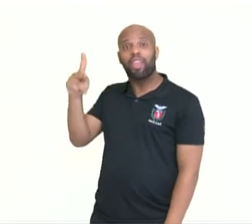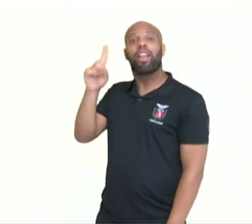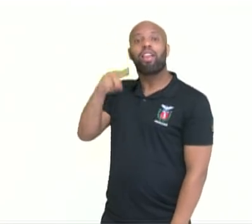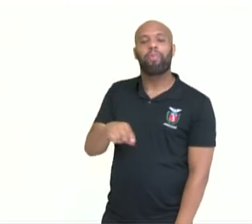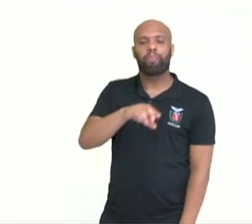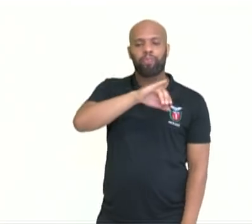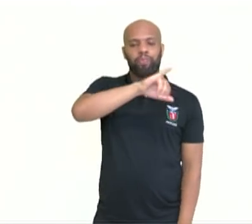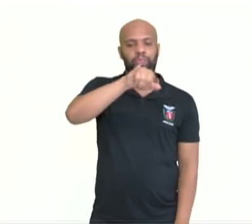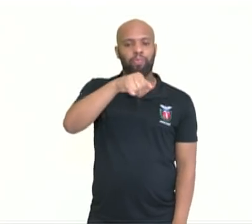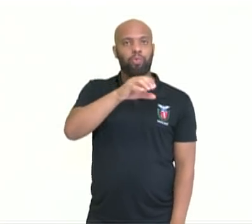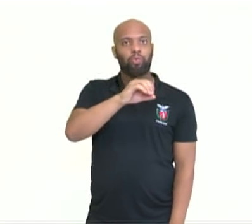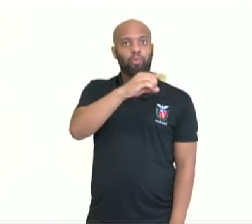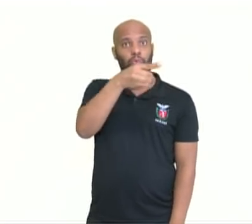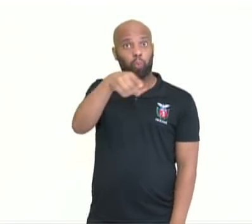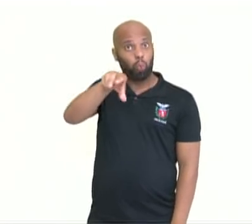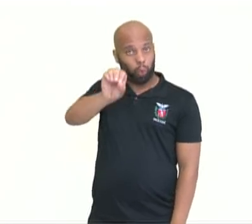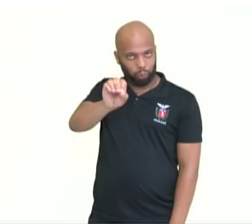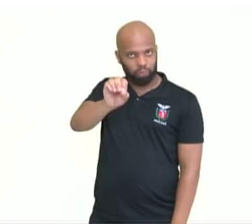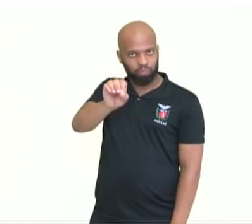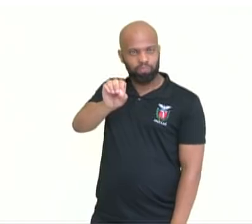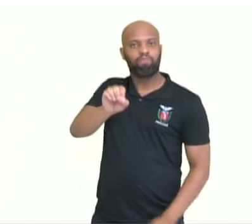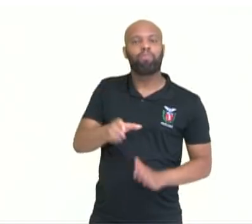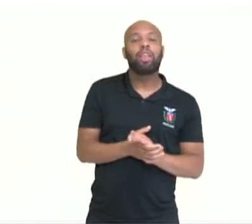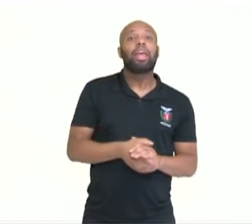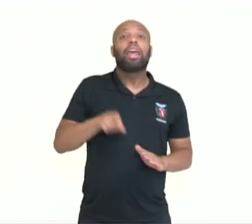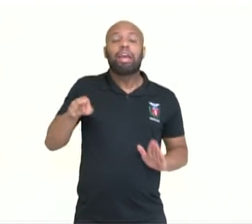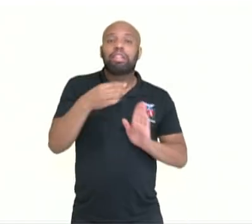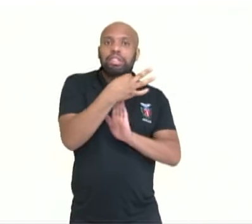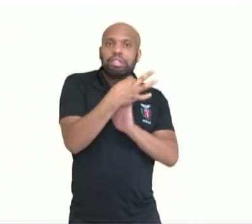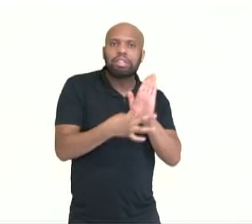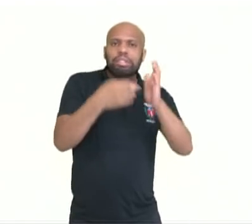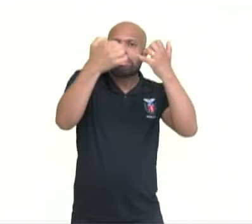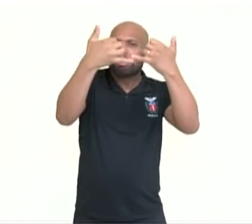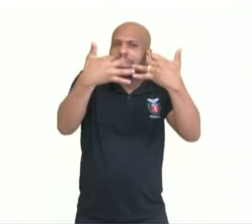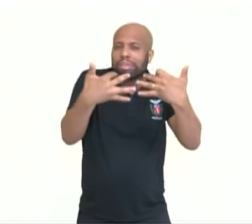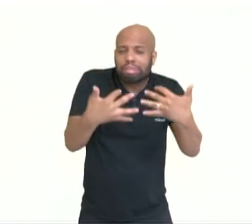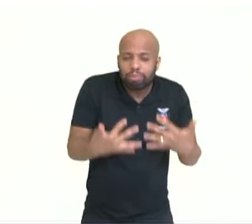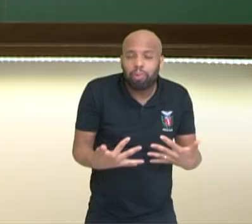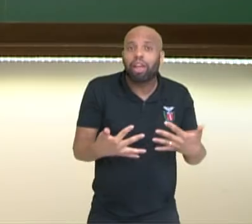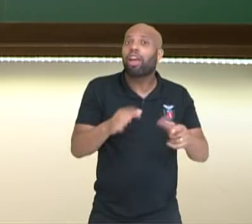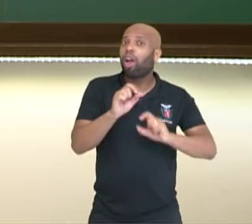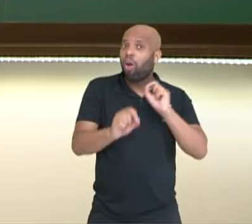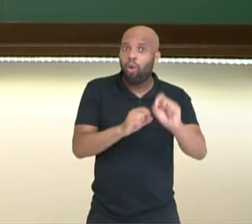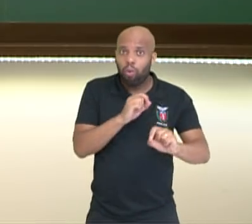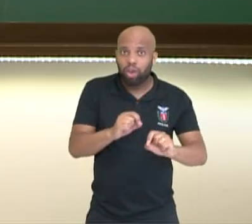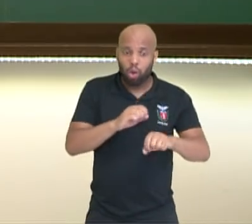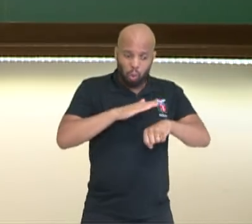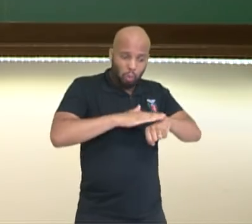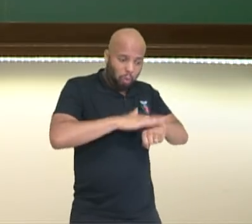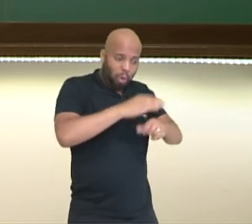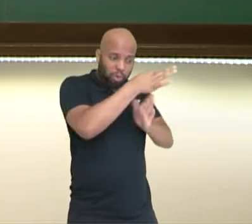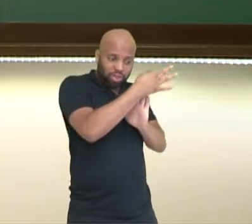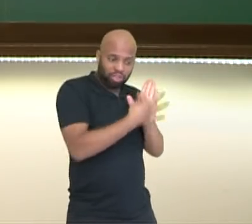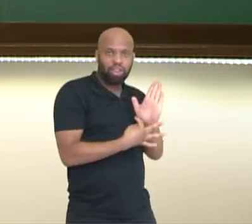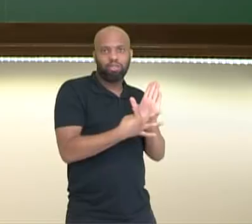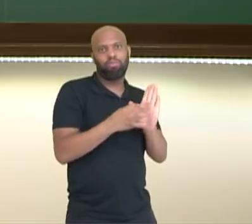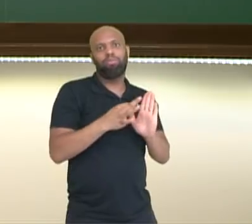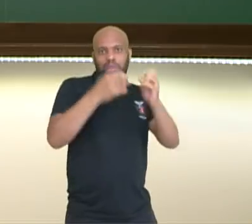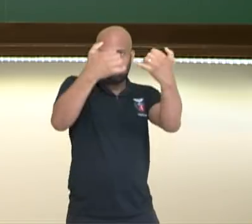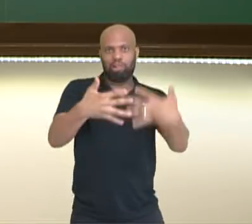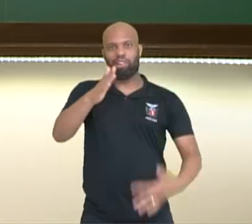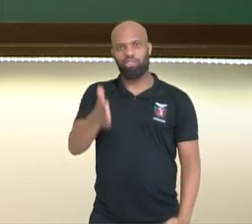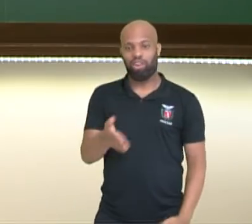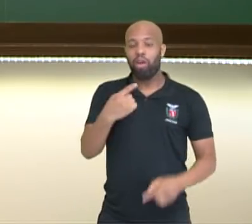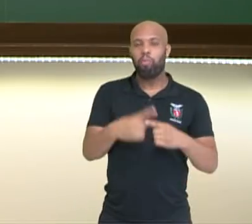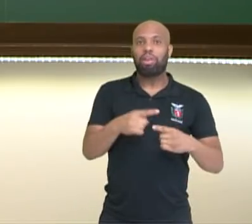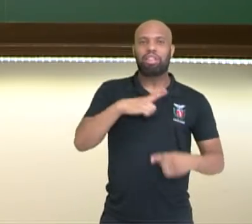autor desse texto. É um texto que é autoexplicativo, né? São os sinais de pontuação conversando